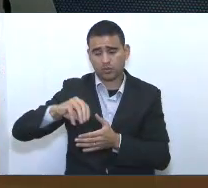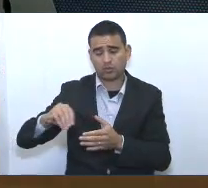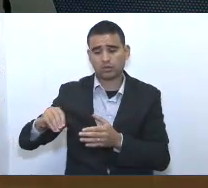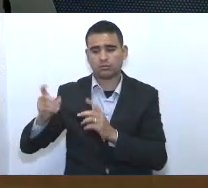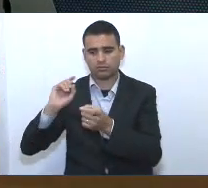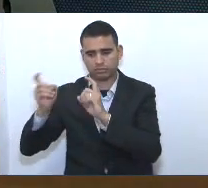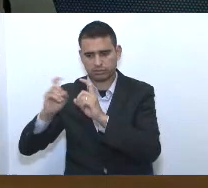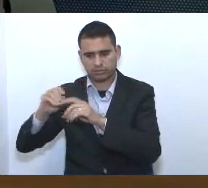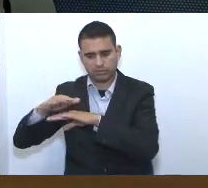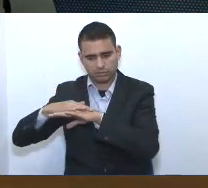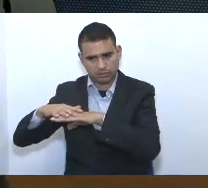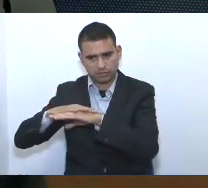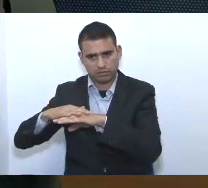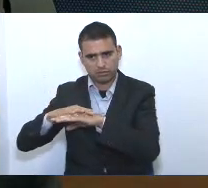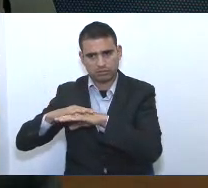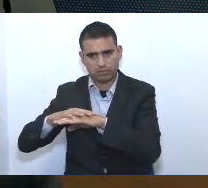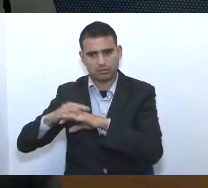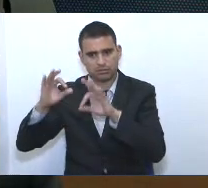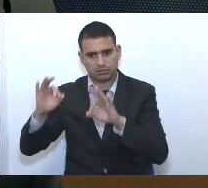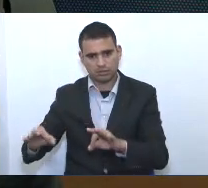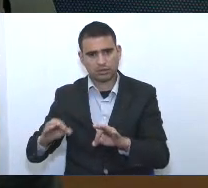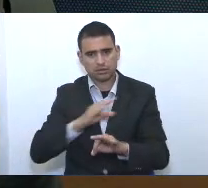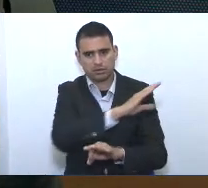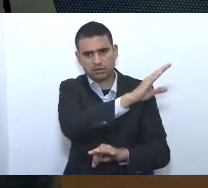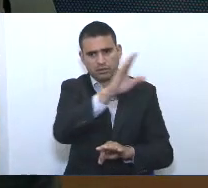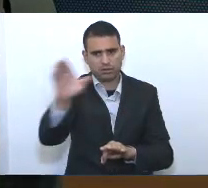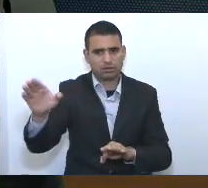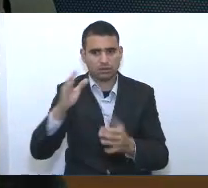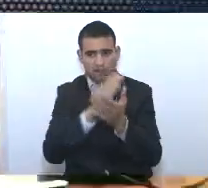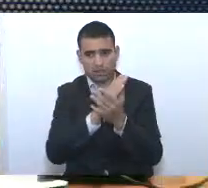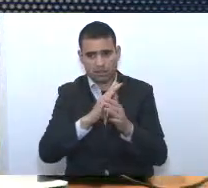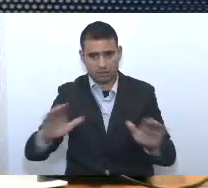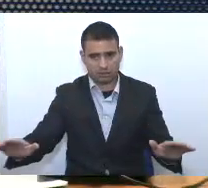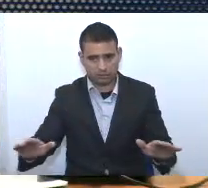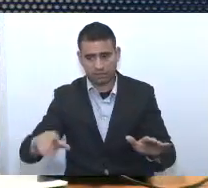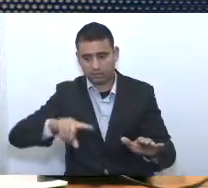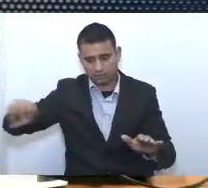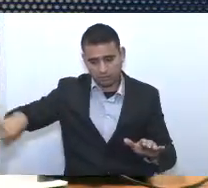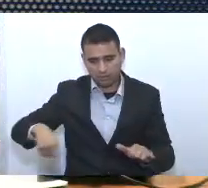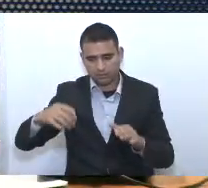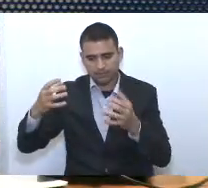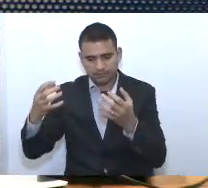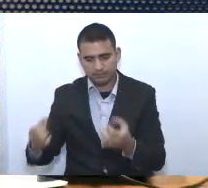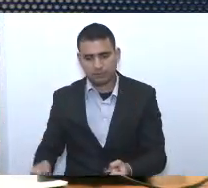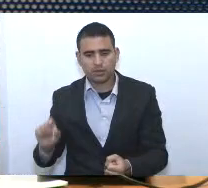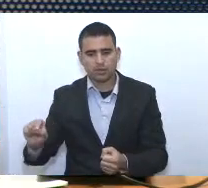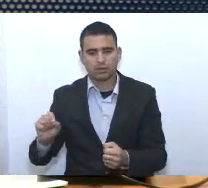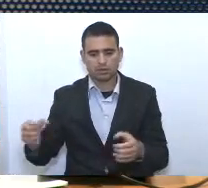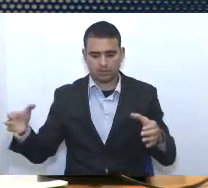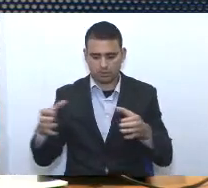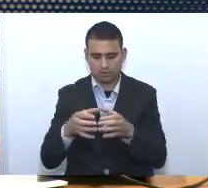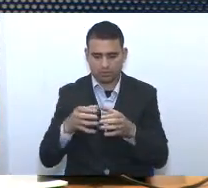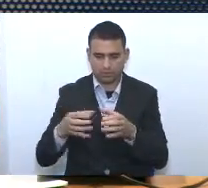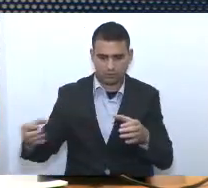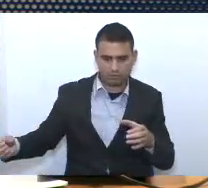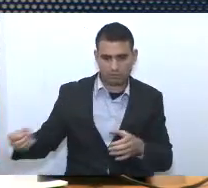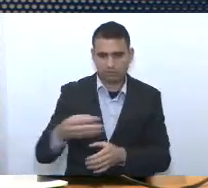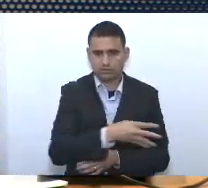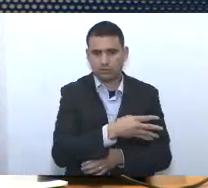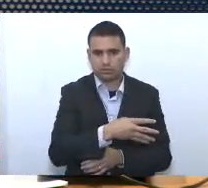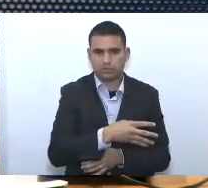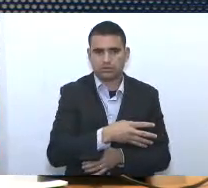ida e vinda de uma secretaria para outra. Então, nós estamos trabalhando em consenso, entendo não só pertinente